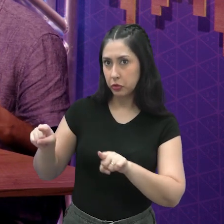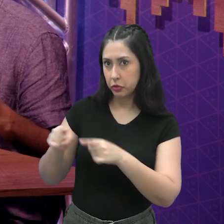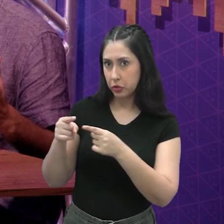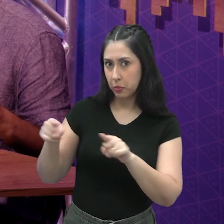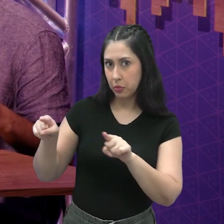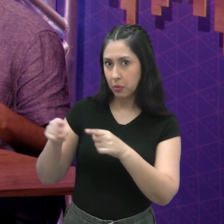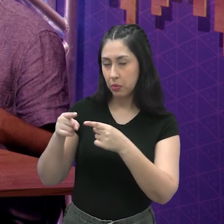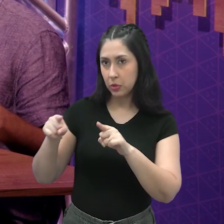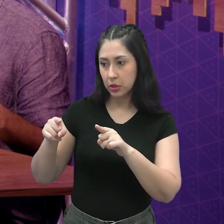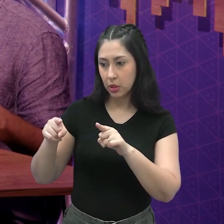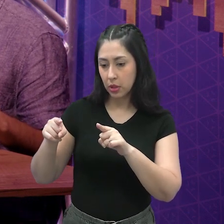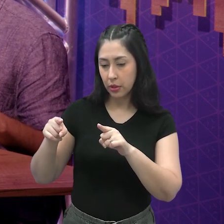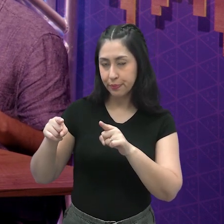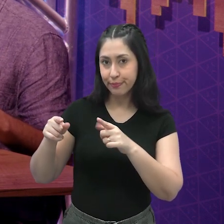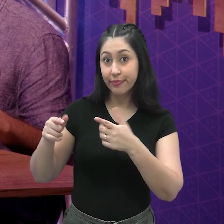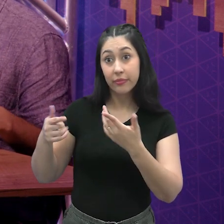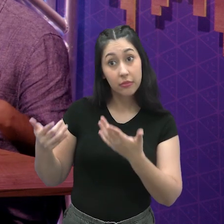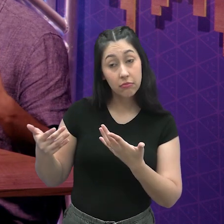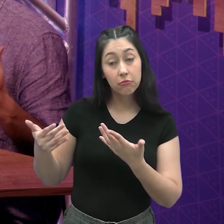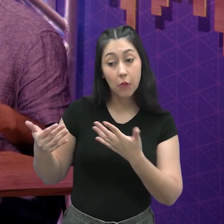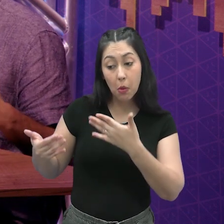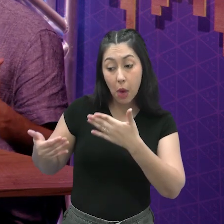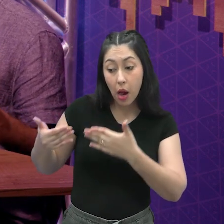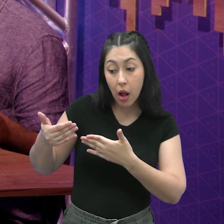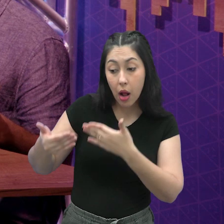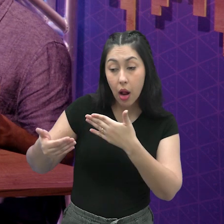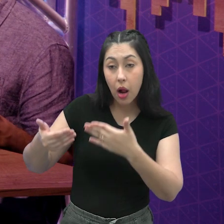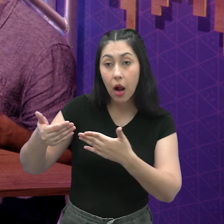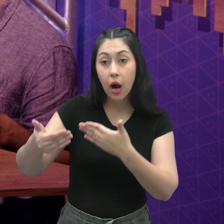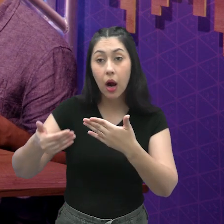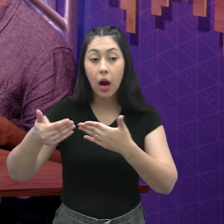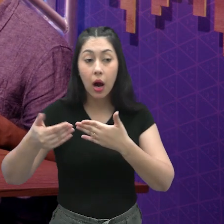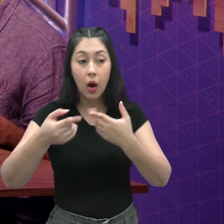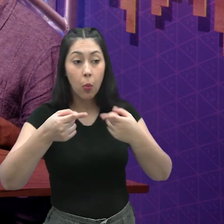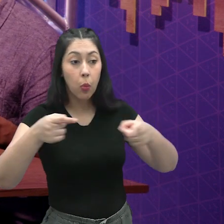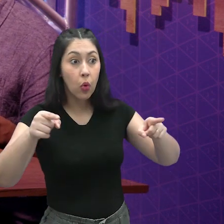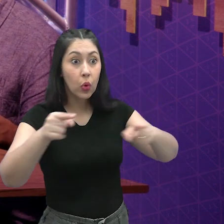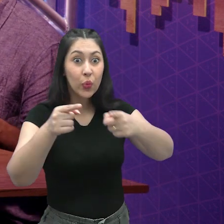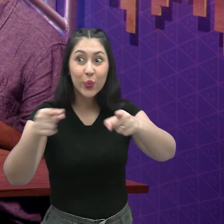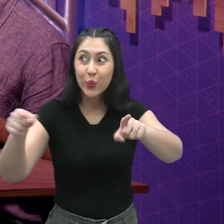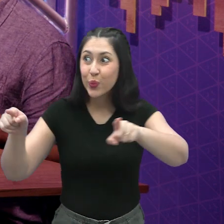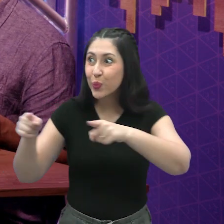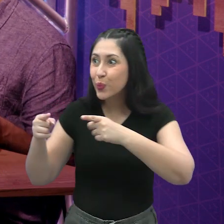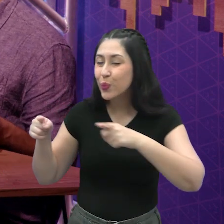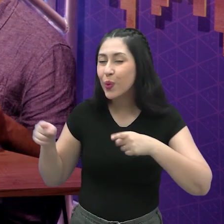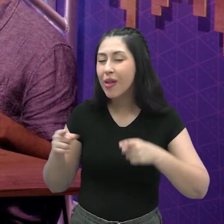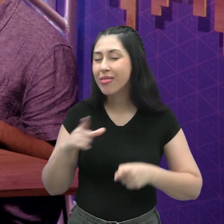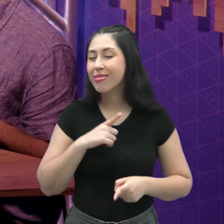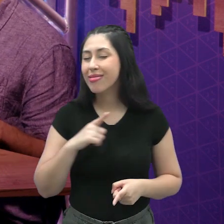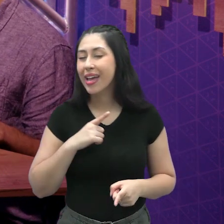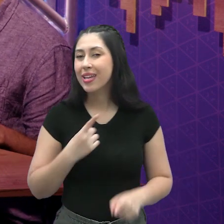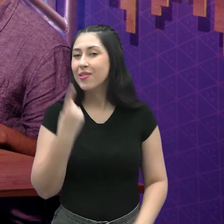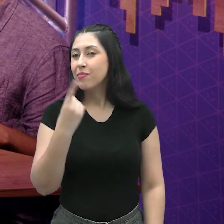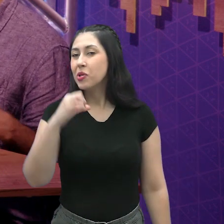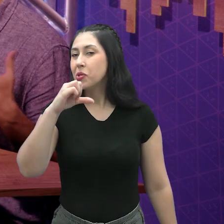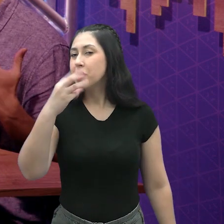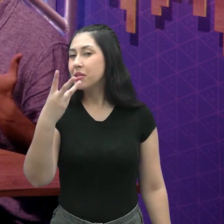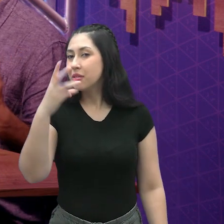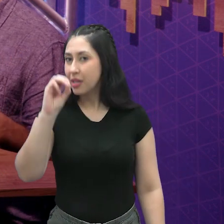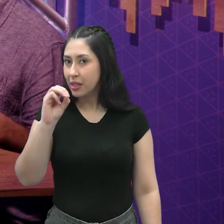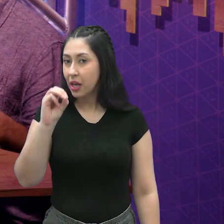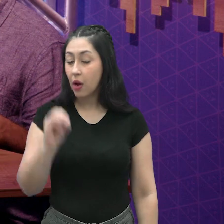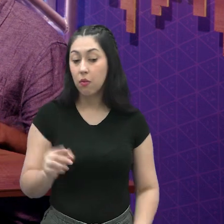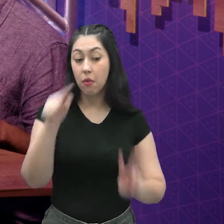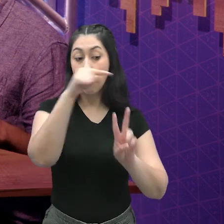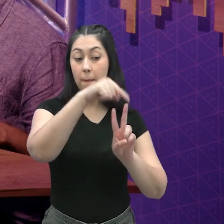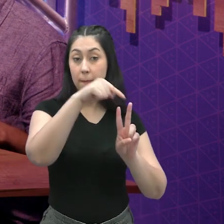ele acabou sendo usado por outros artistas também. Sim. E aí a gente tem em 1930